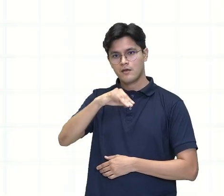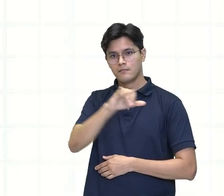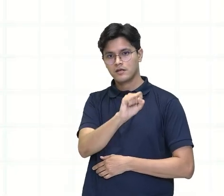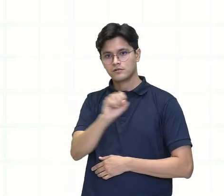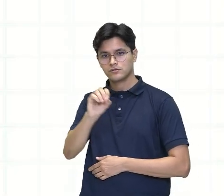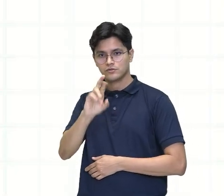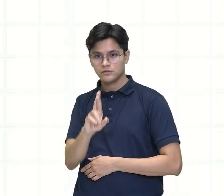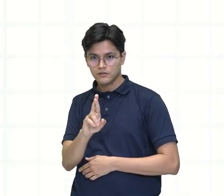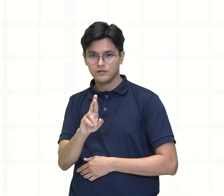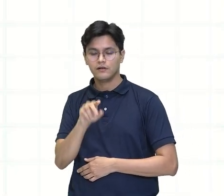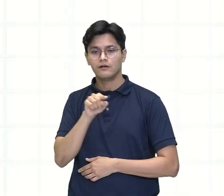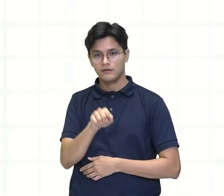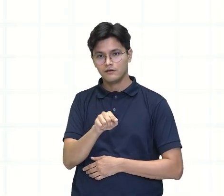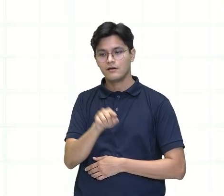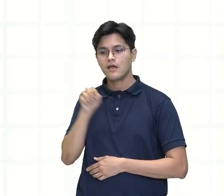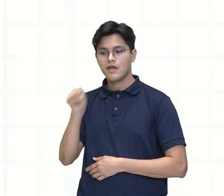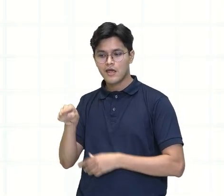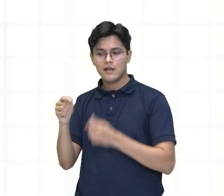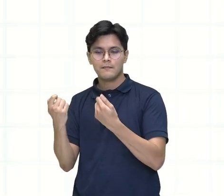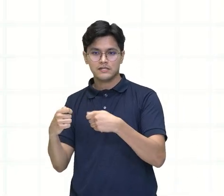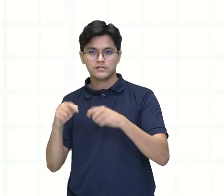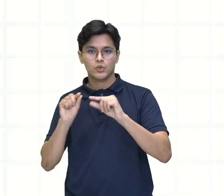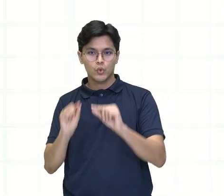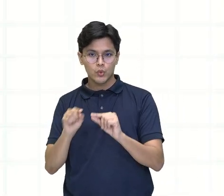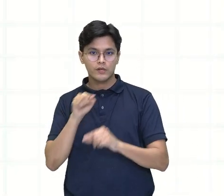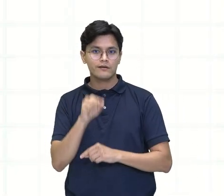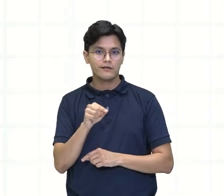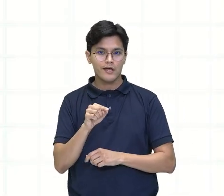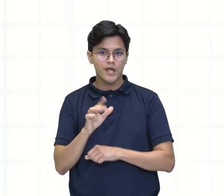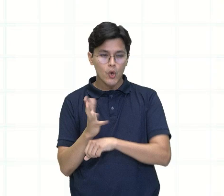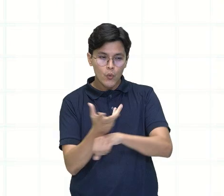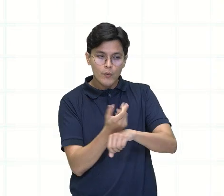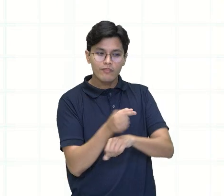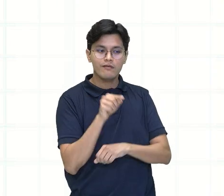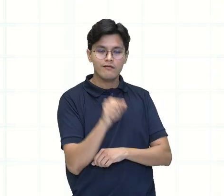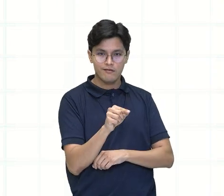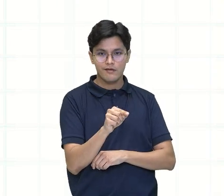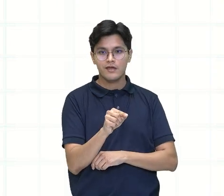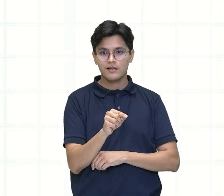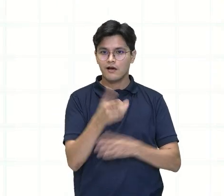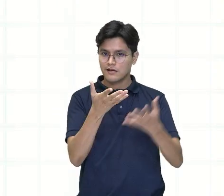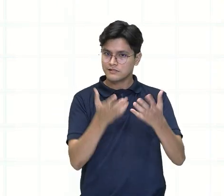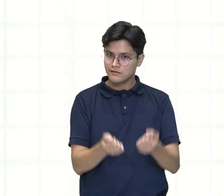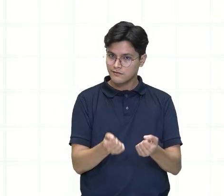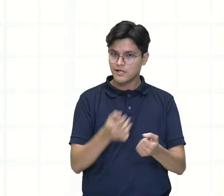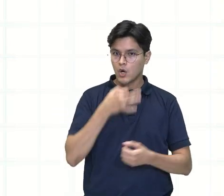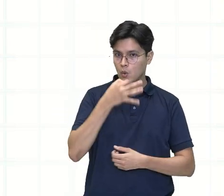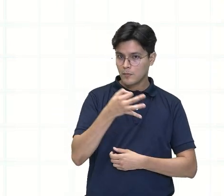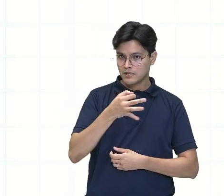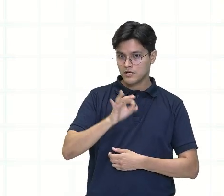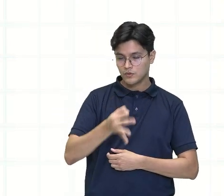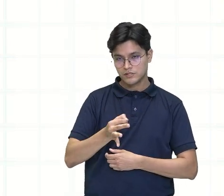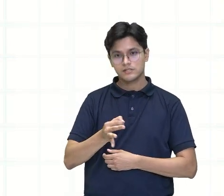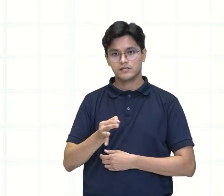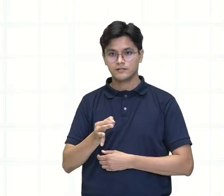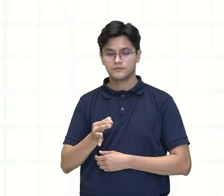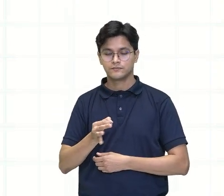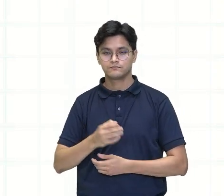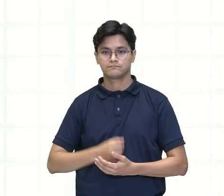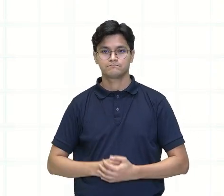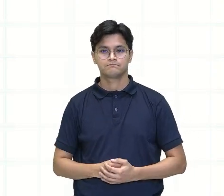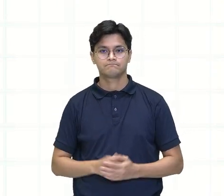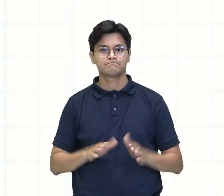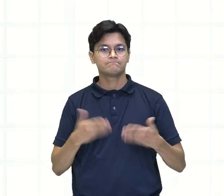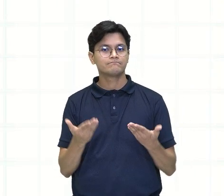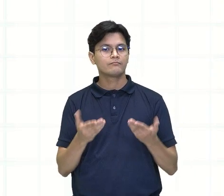seu discurso, o qual é marcado pela atitude autoritária e imperativa daquele, né? Aí